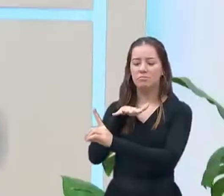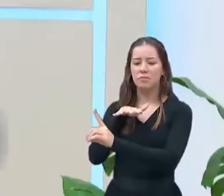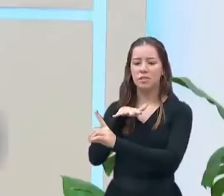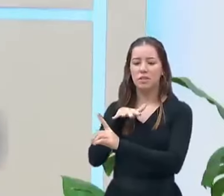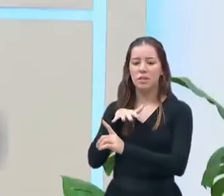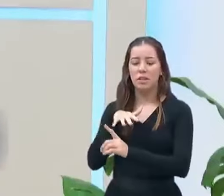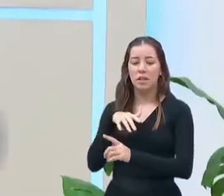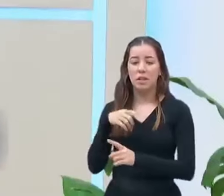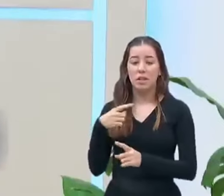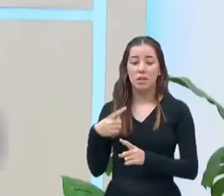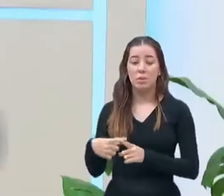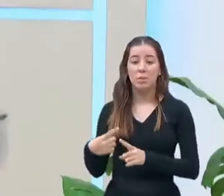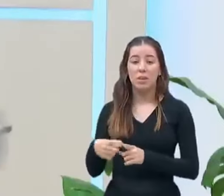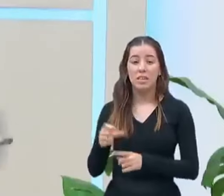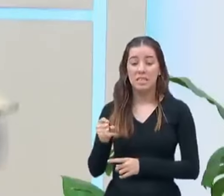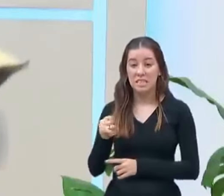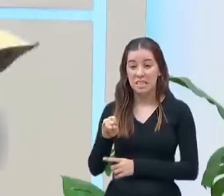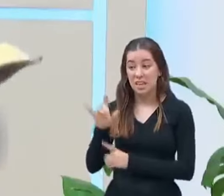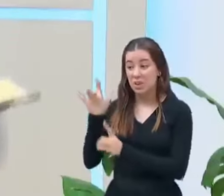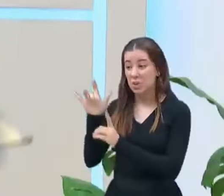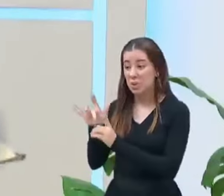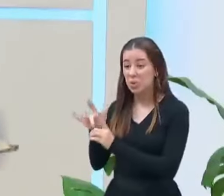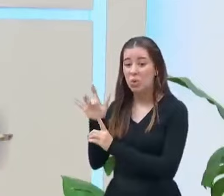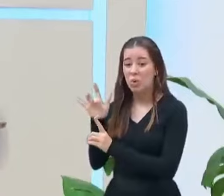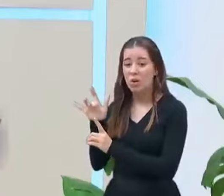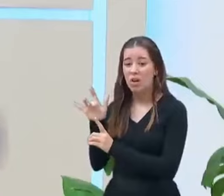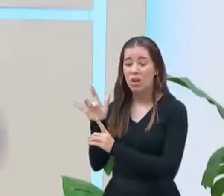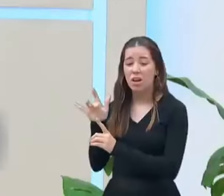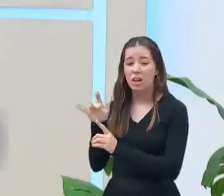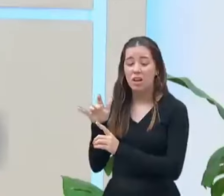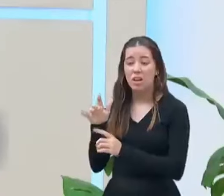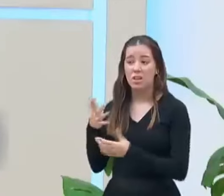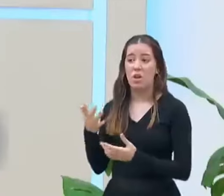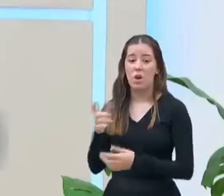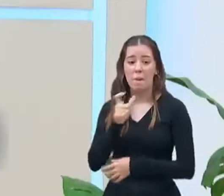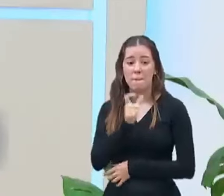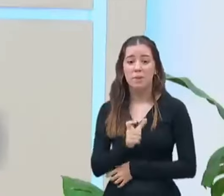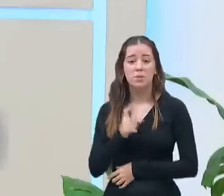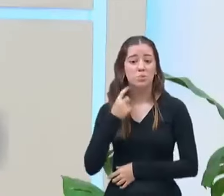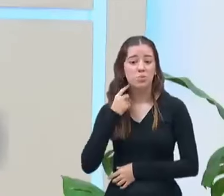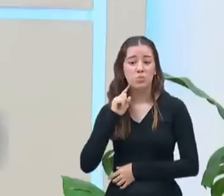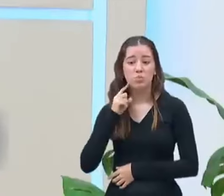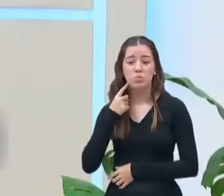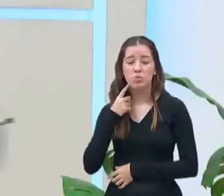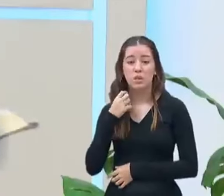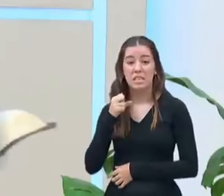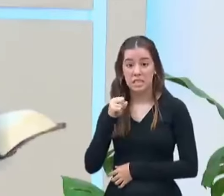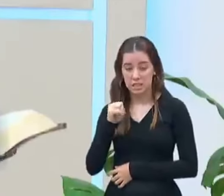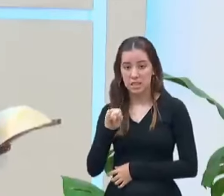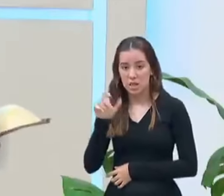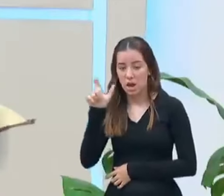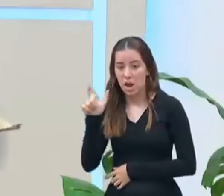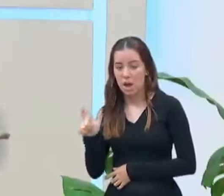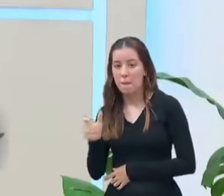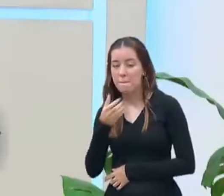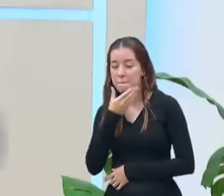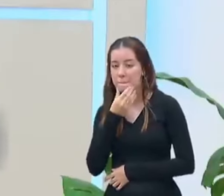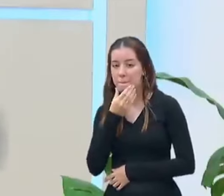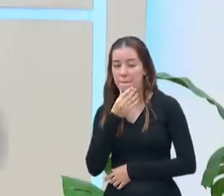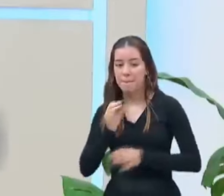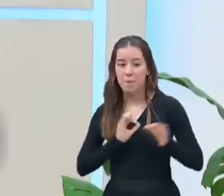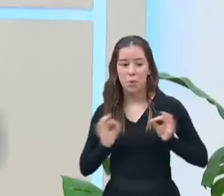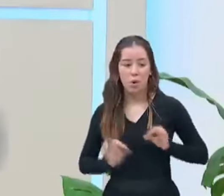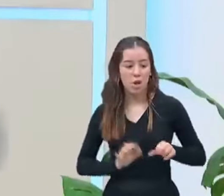a pessoa faria um sacrifício de purificação. Se o leproso tocasse numa mesa, num objeto, qualquer coisa que ele